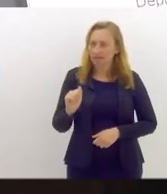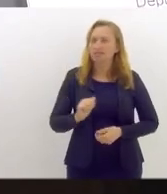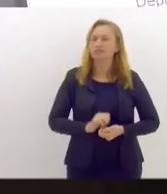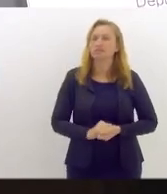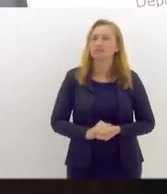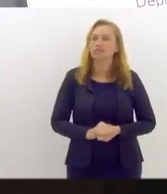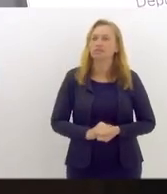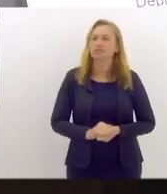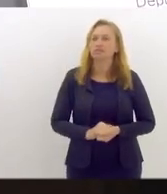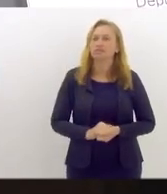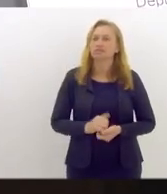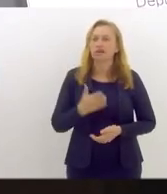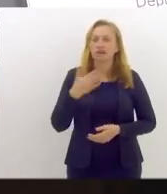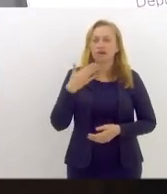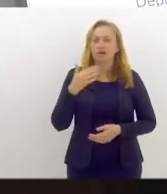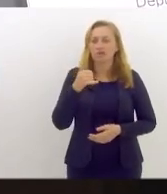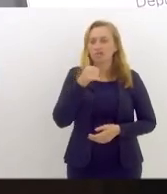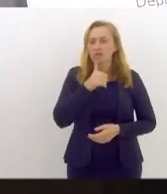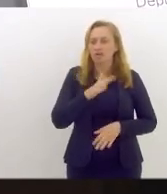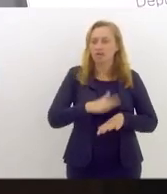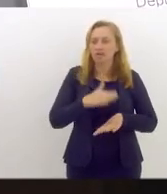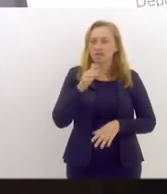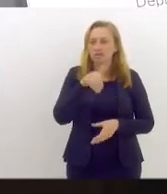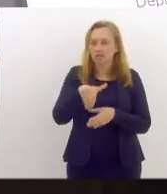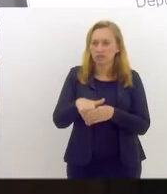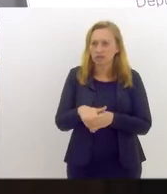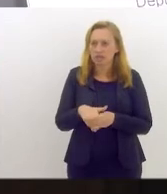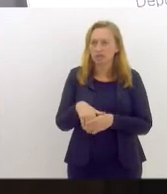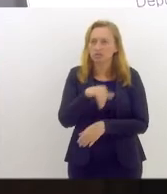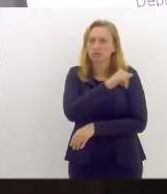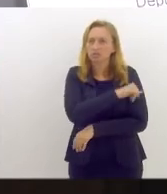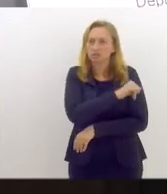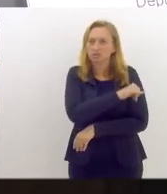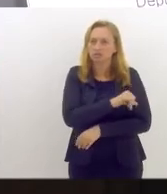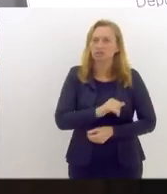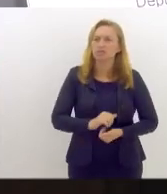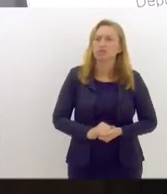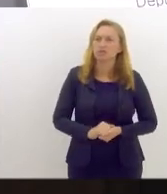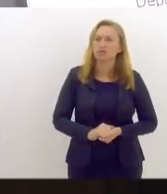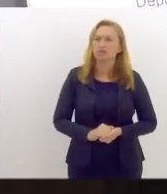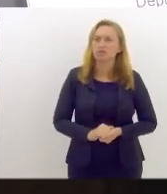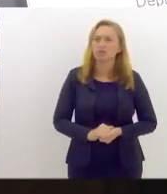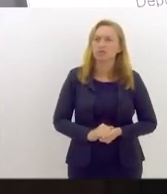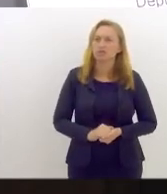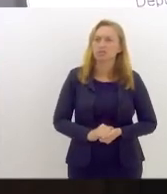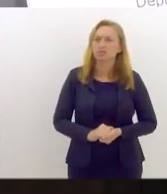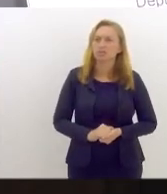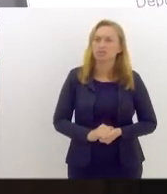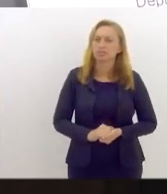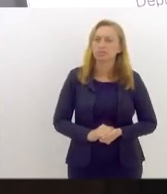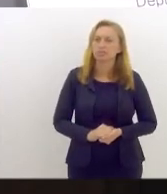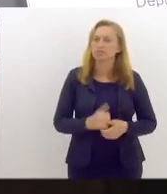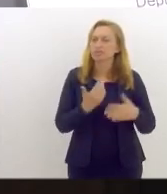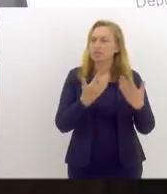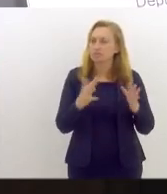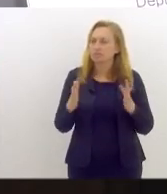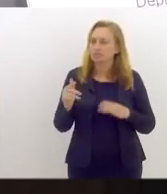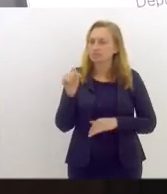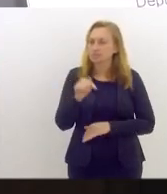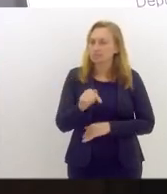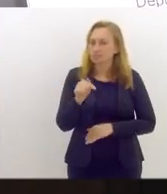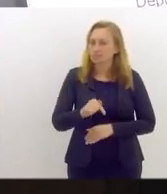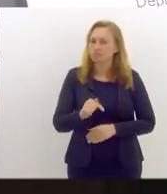uma das a mulher mais votada do Rio de Janeiro União Brasil cumprimentar aqui